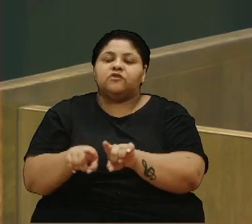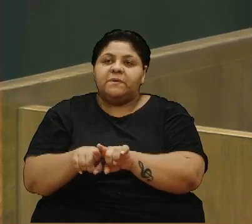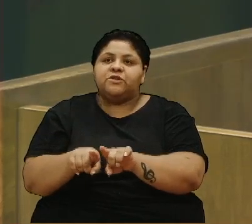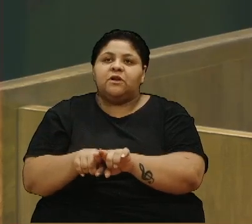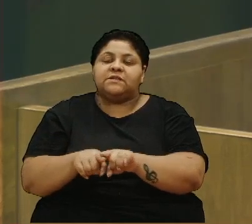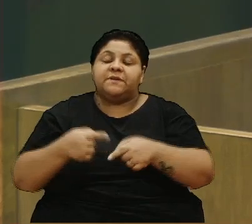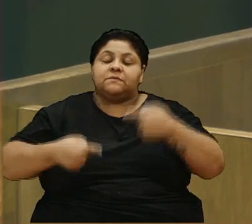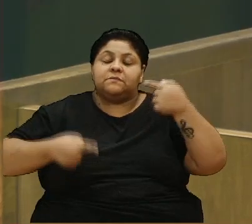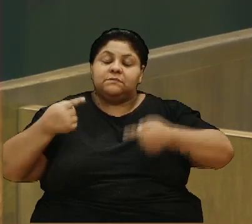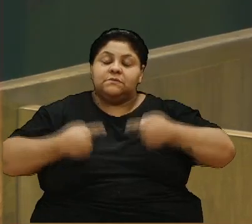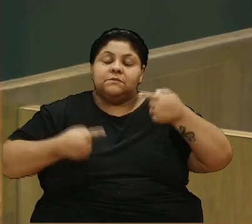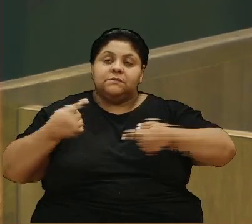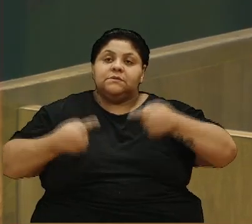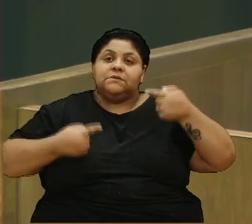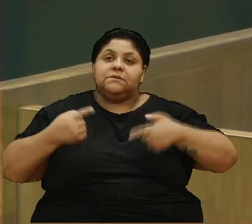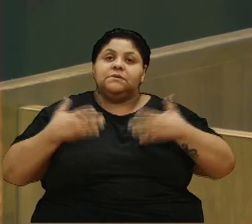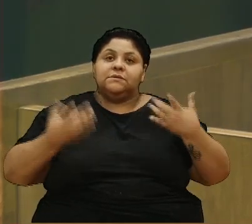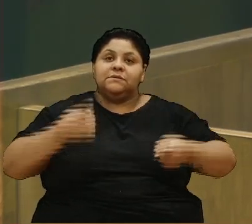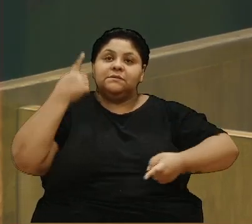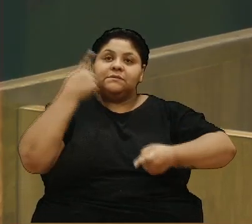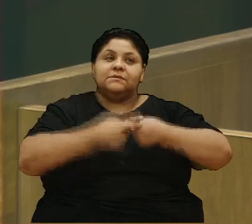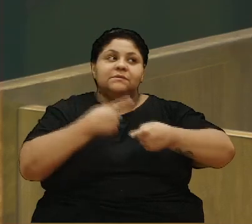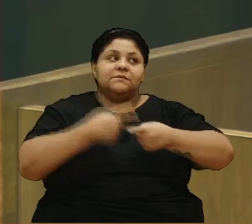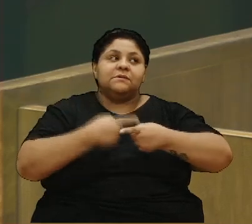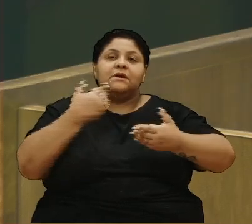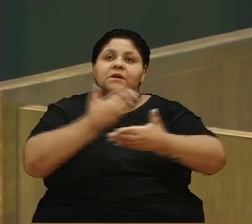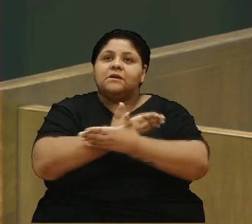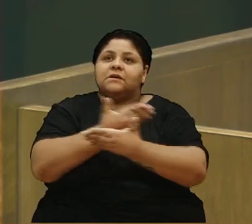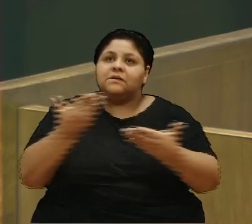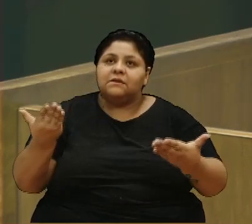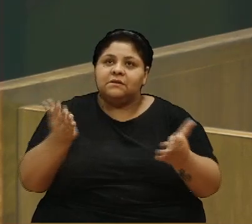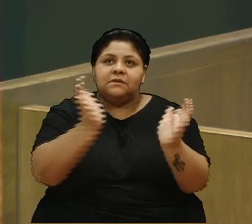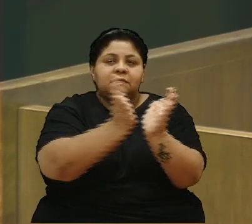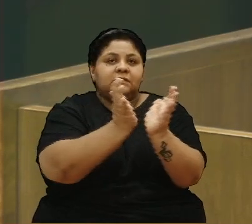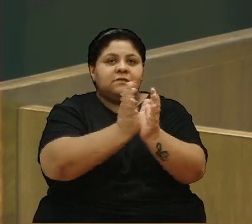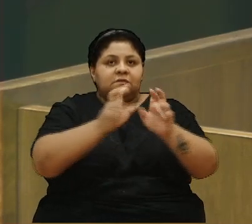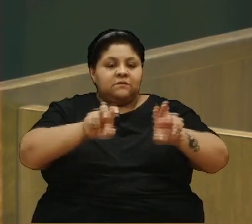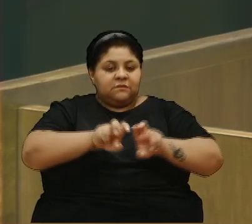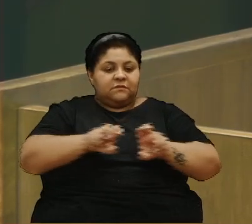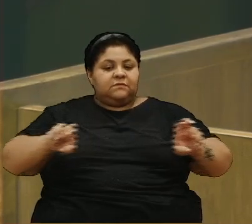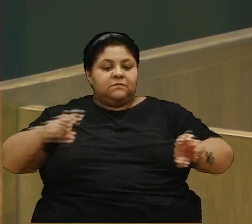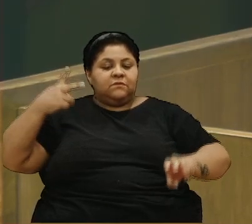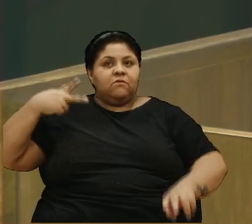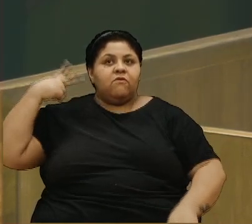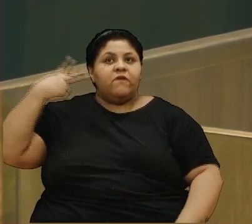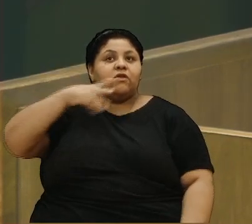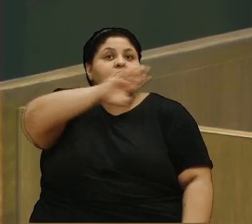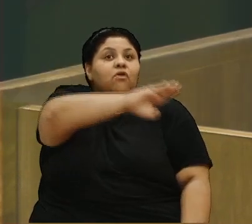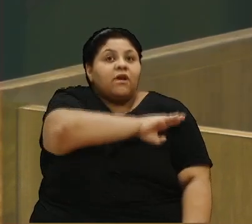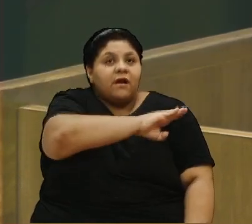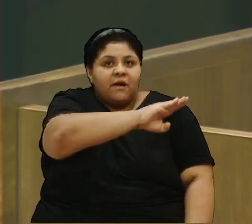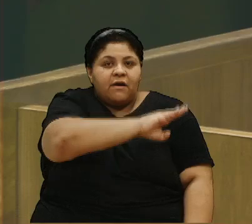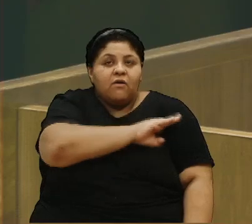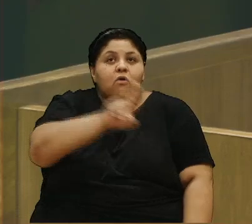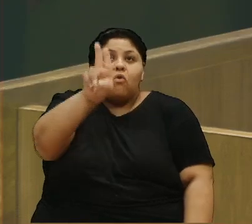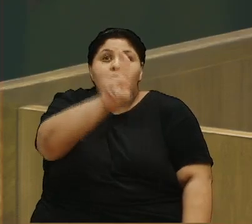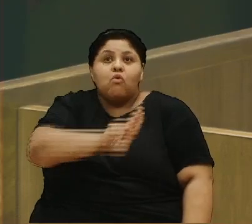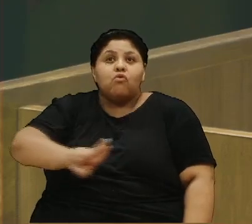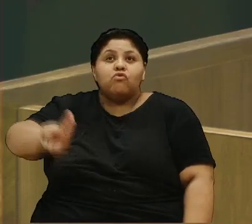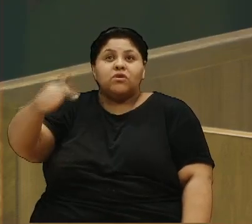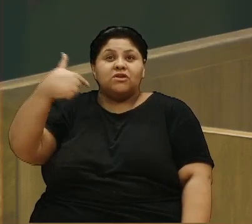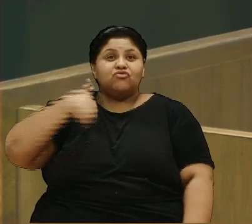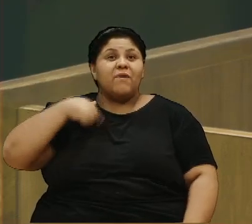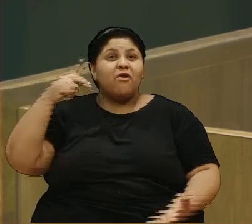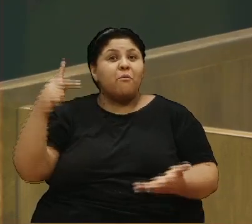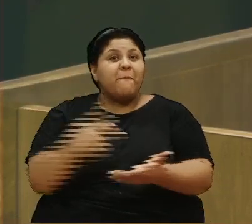de ontem, porque Vossa Excelência e seu colega de bancada, vereador Capitão Ramon, usaram de um erro